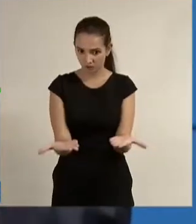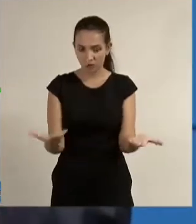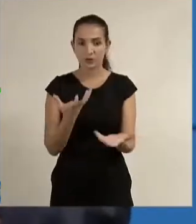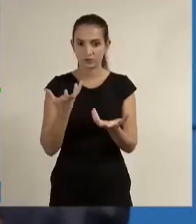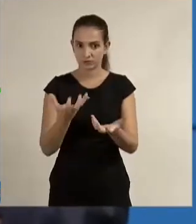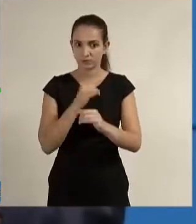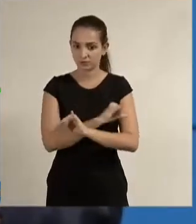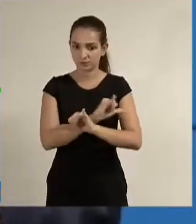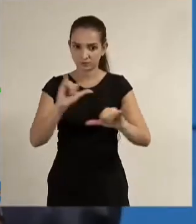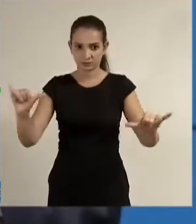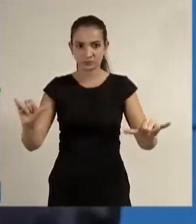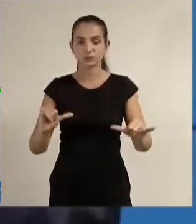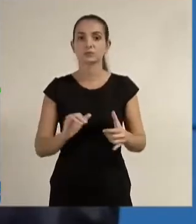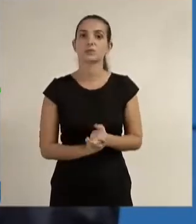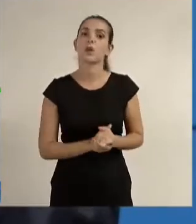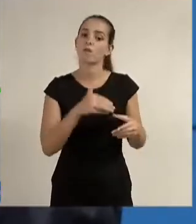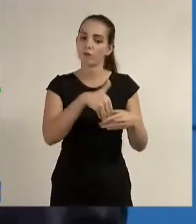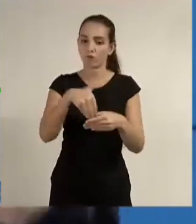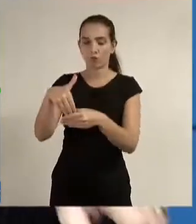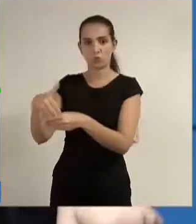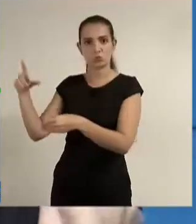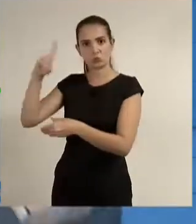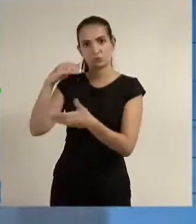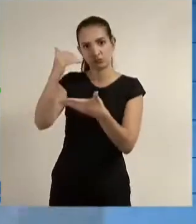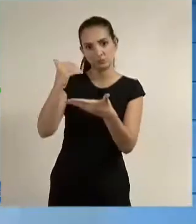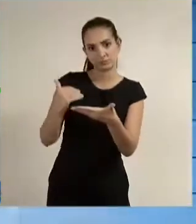passar a ordem do dia.